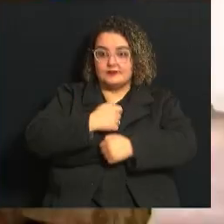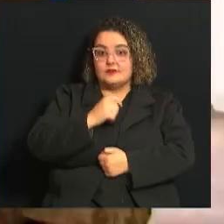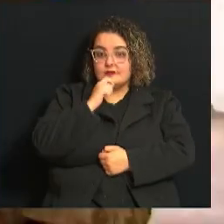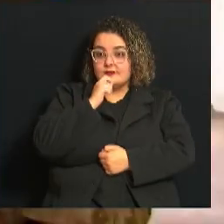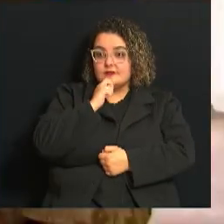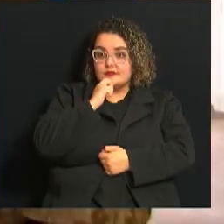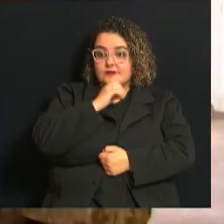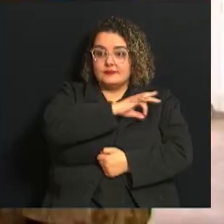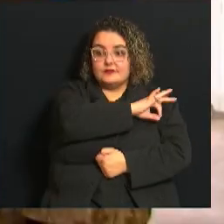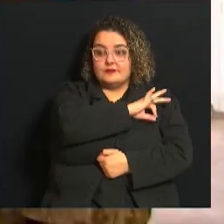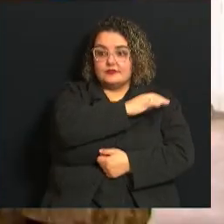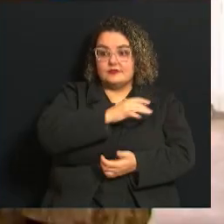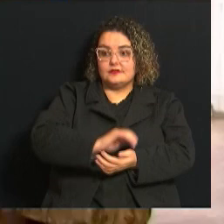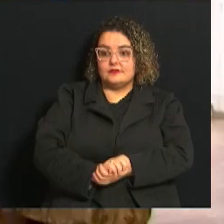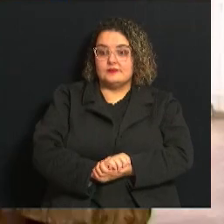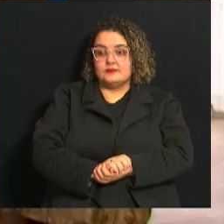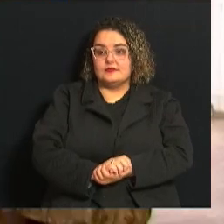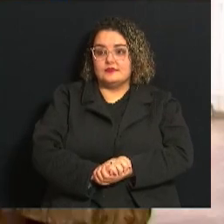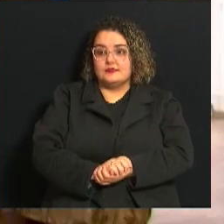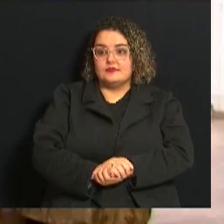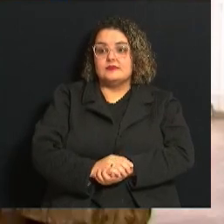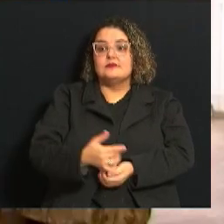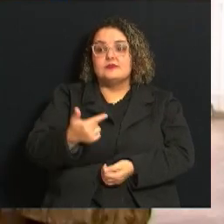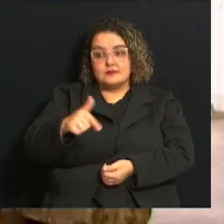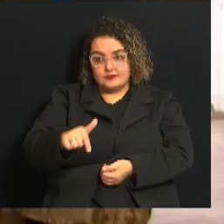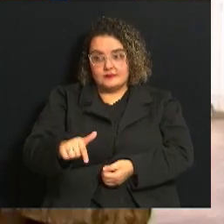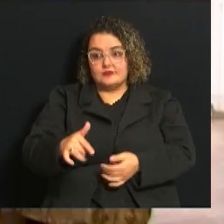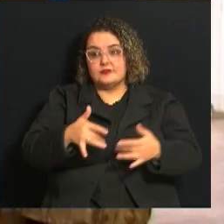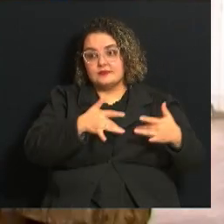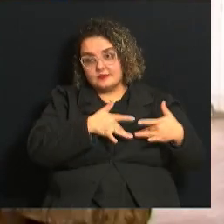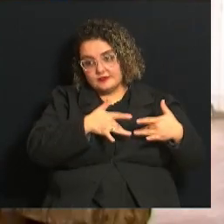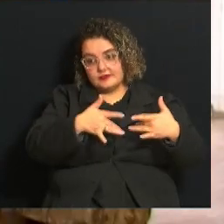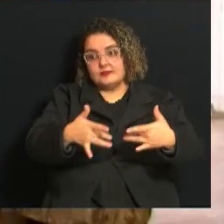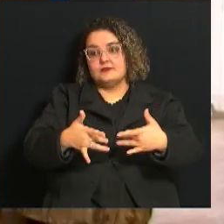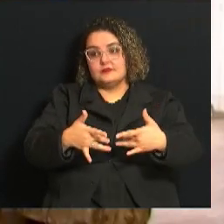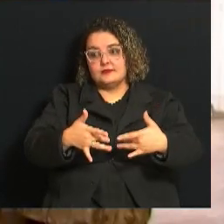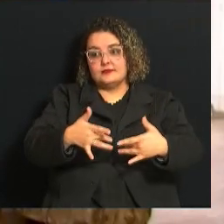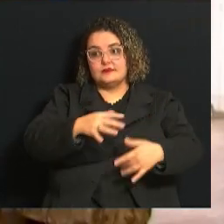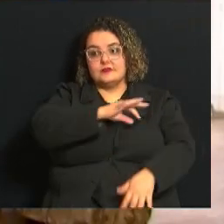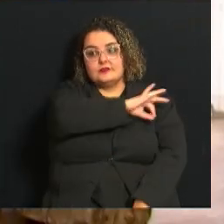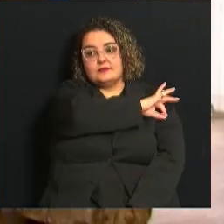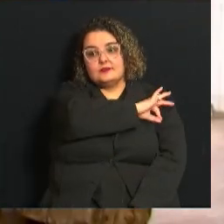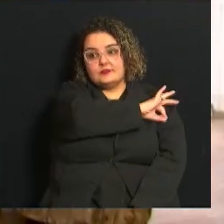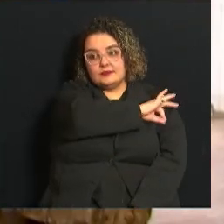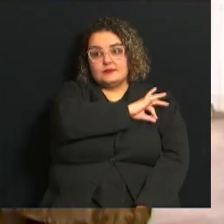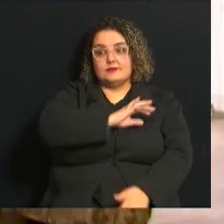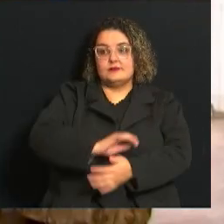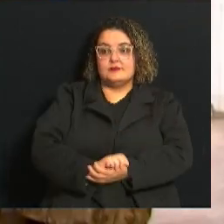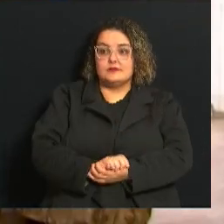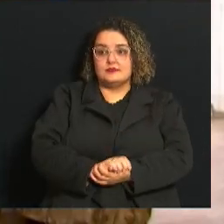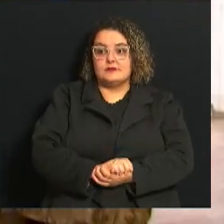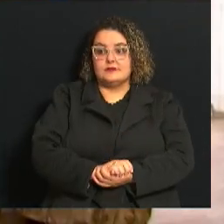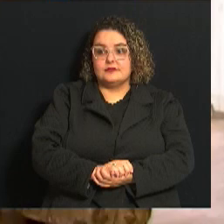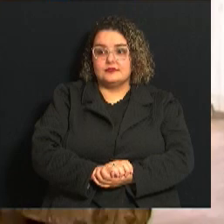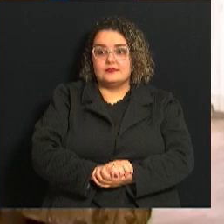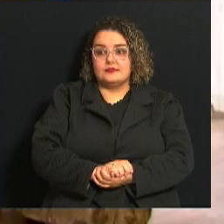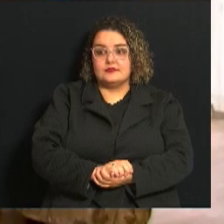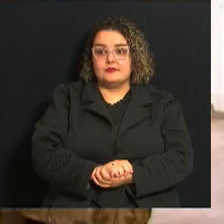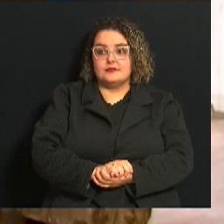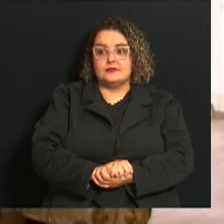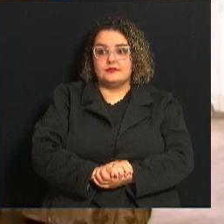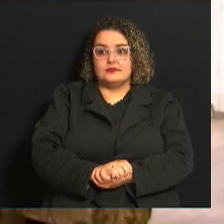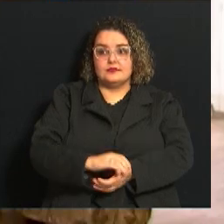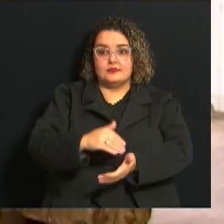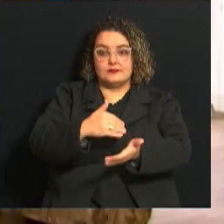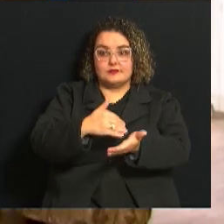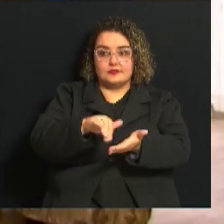Campinas mais uma uma remessa que estamos fazendo encaminhado à Prefeitura Municipal através da Secretária